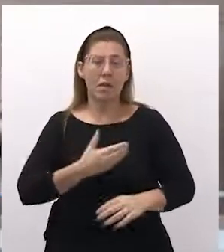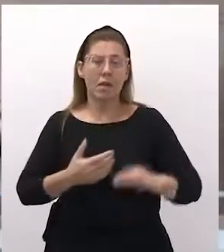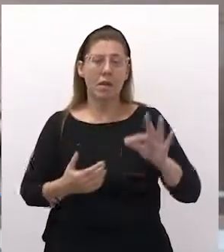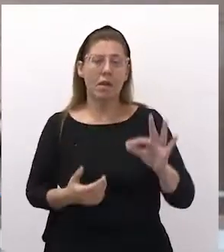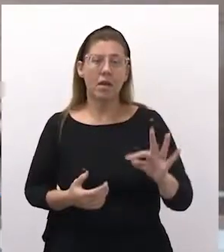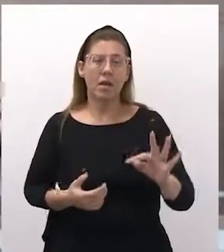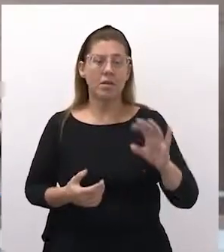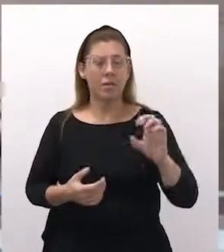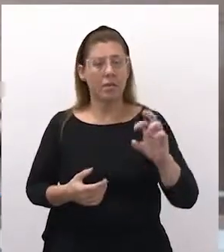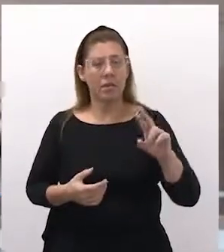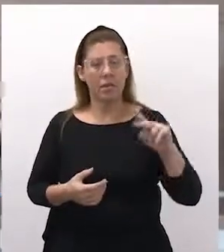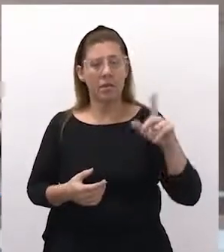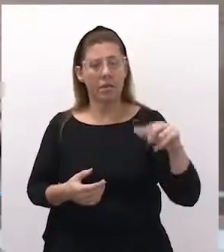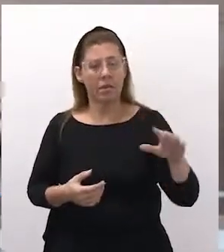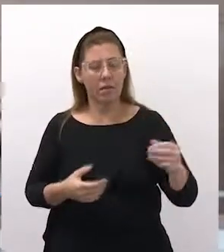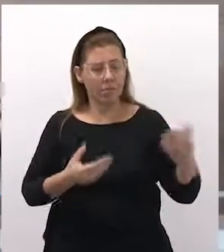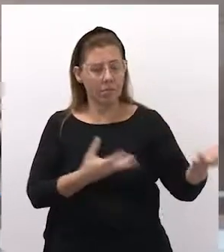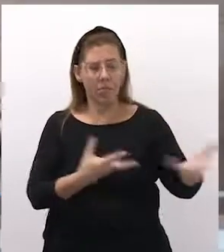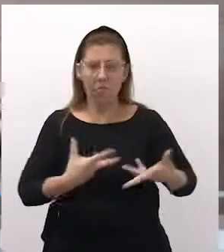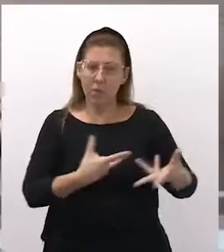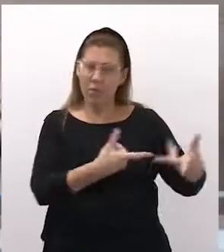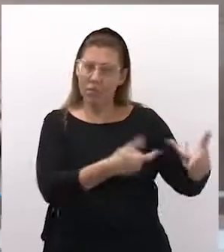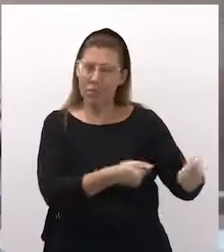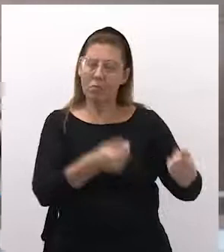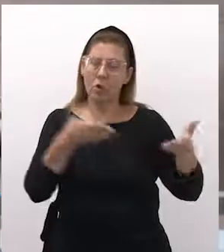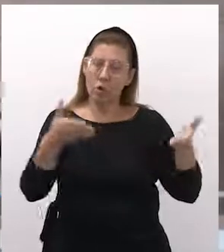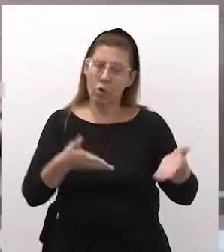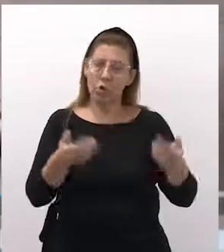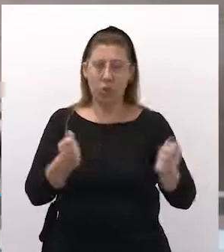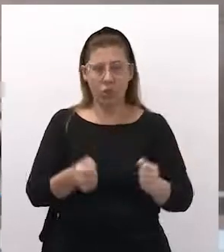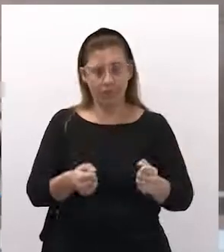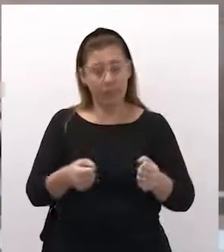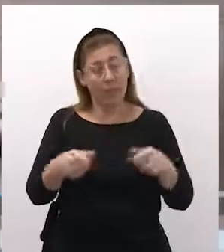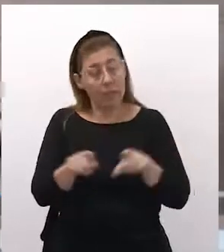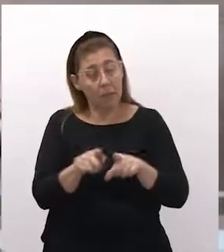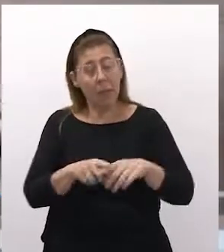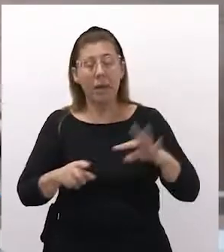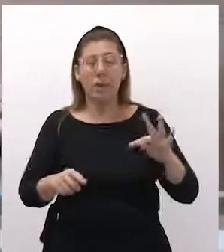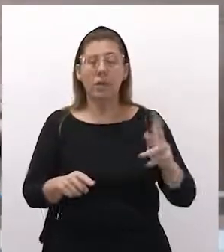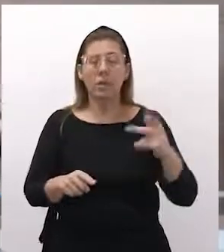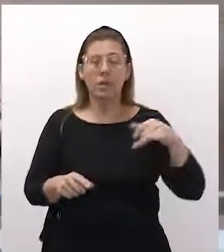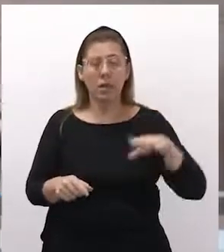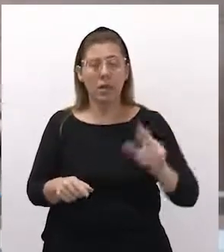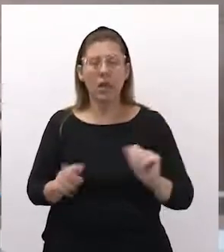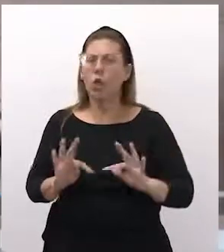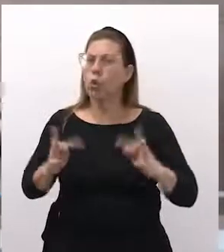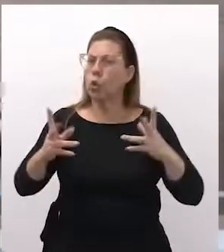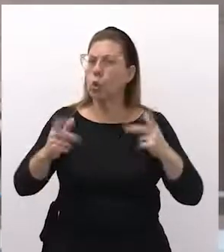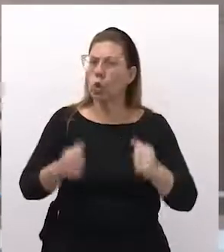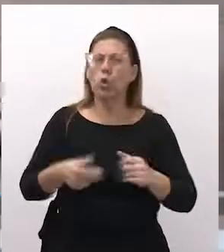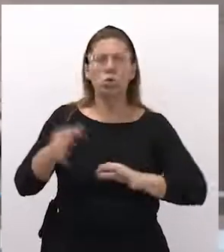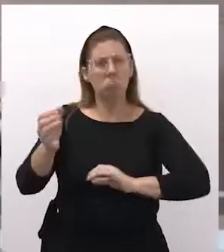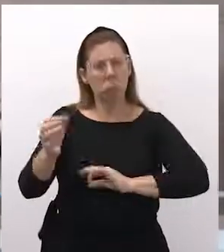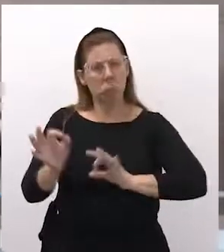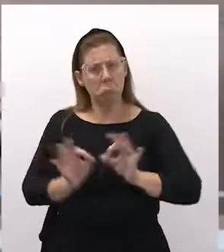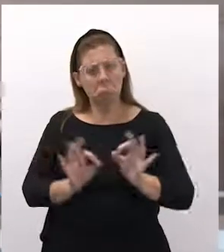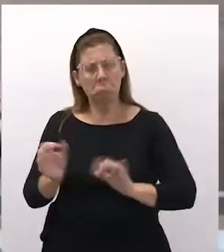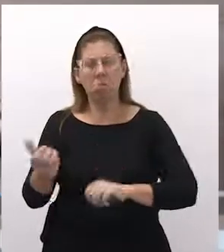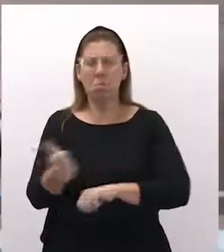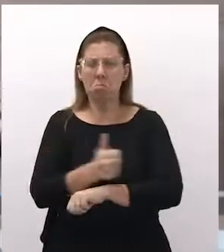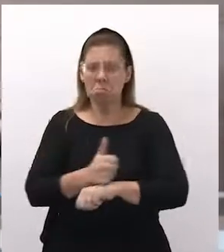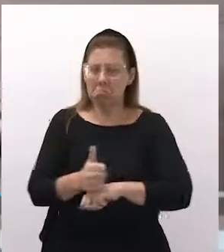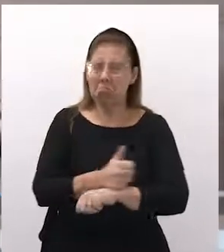pelo convite para estar aqui hoje, a Tânia, que tão bem me recebeu, e a toda essa equipe de profissionais que faz possível,